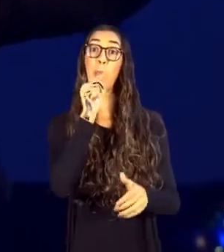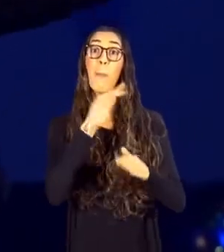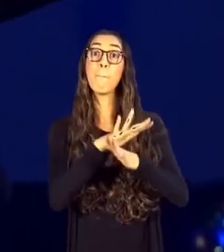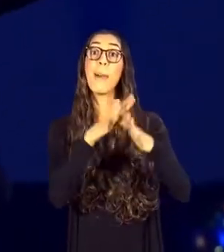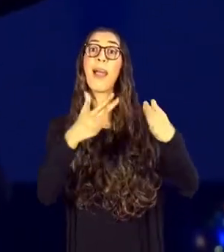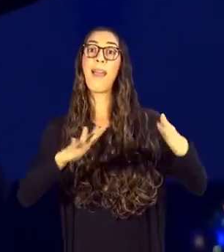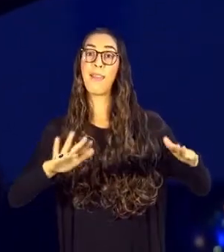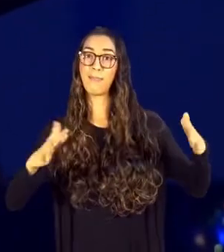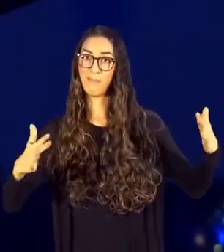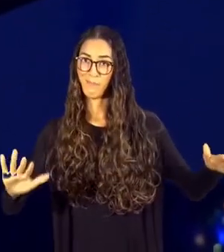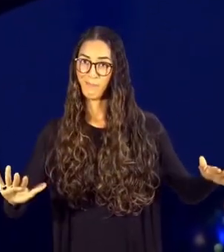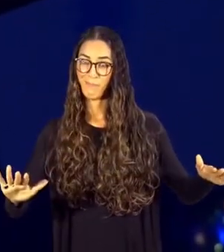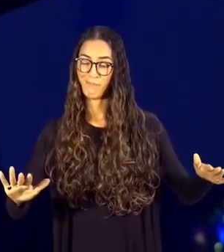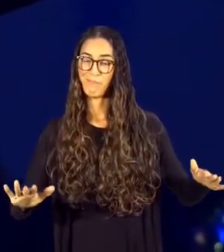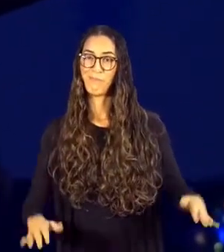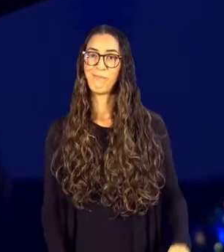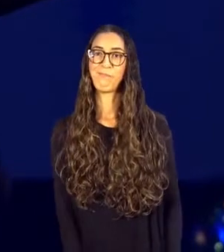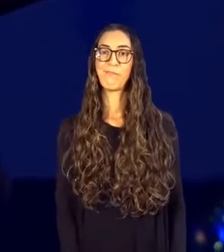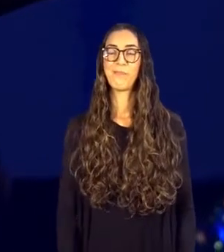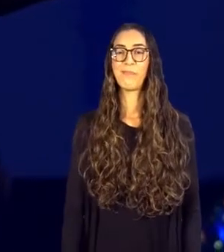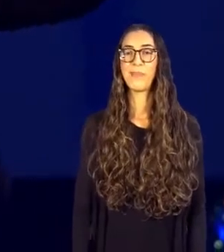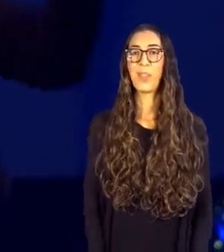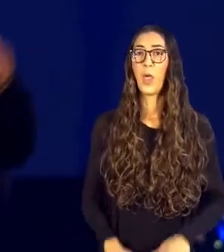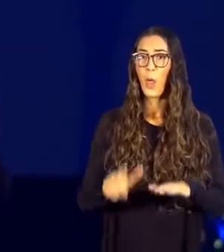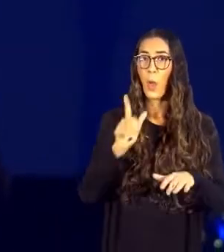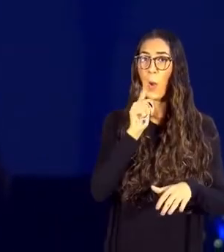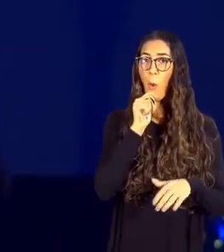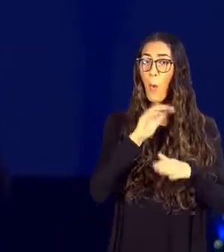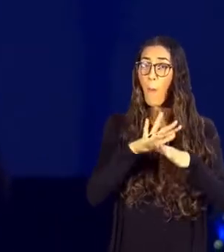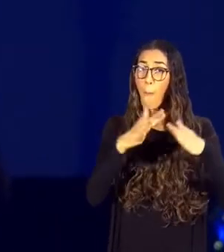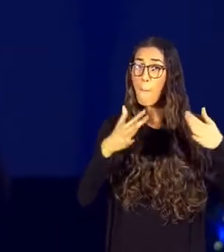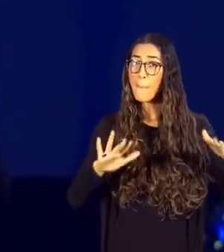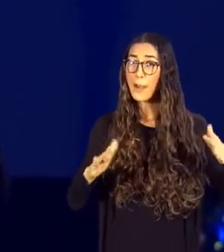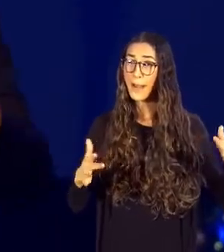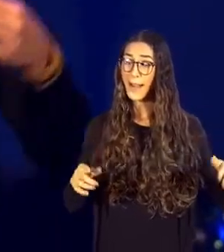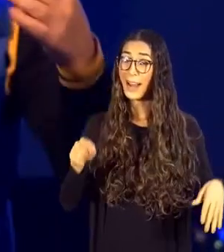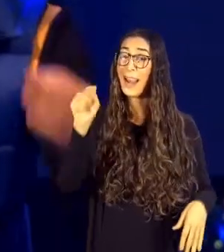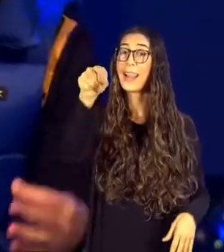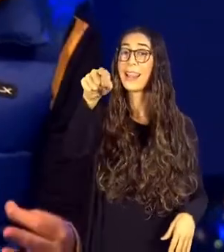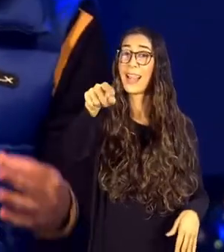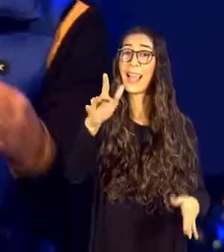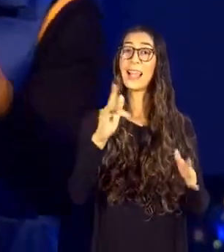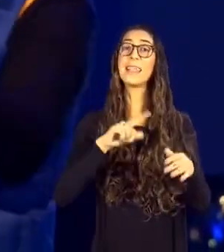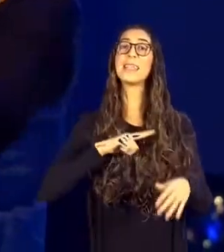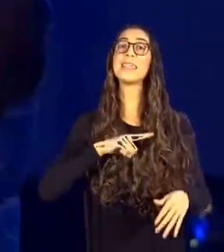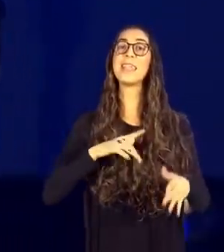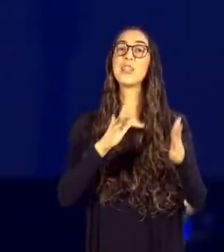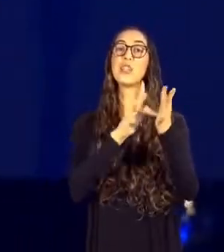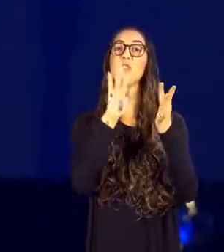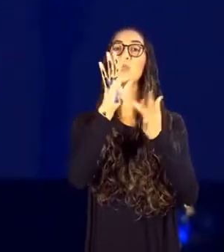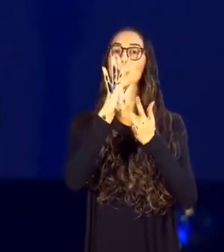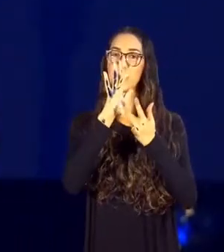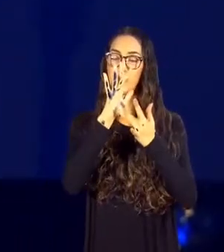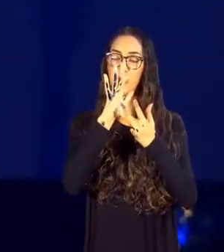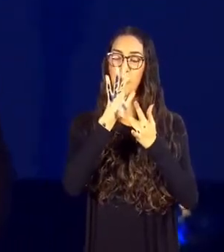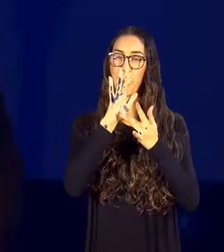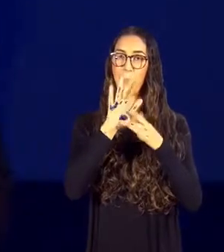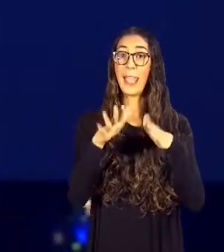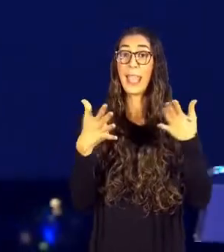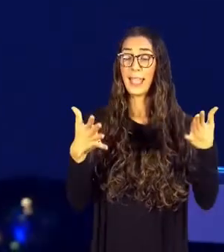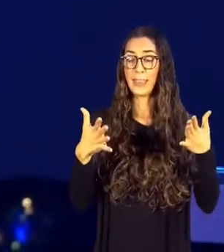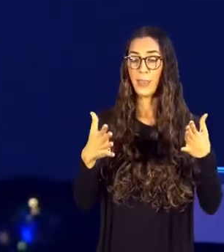água que vai saciar a nossa sede. Mas nós estamos tudo num barco, e todos os nossos barcos, qualquer barco de cada um é um barco